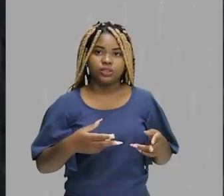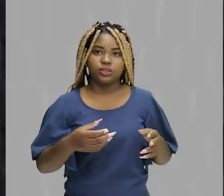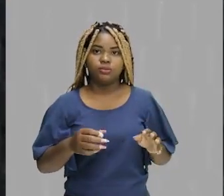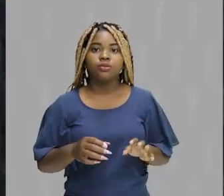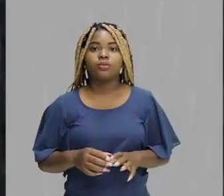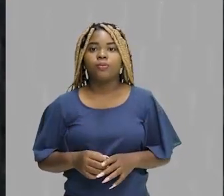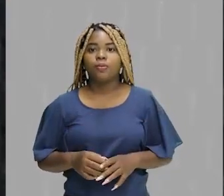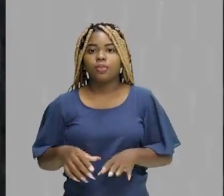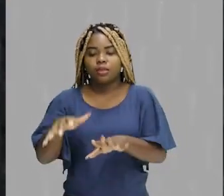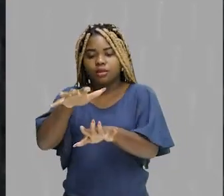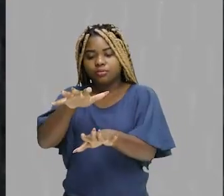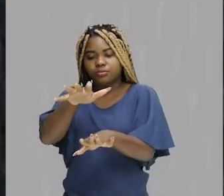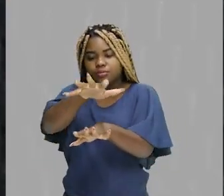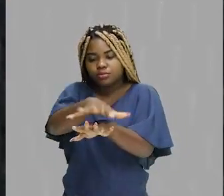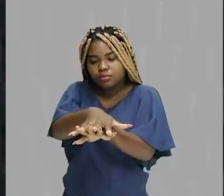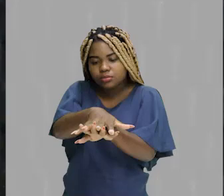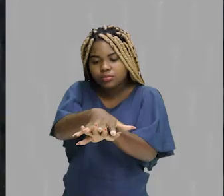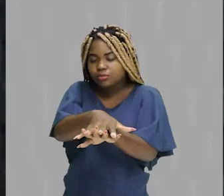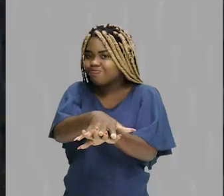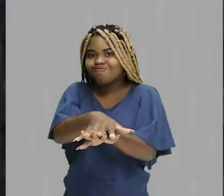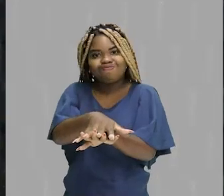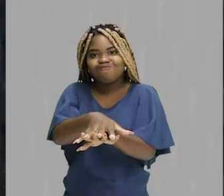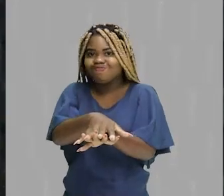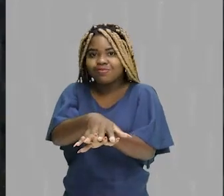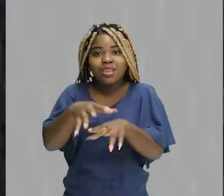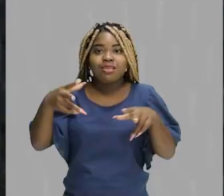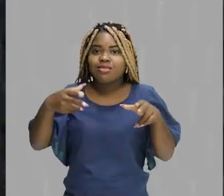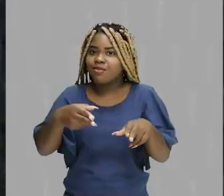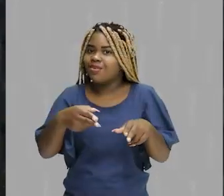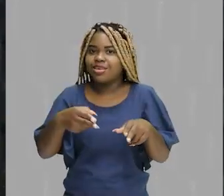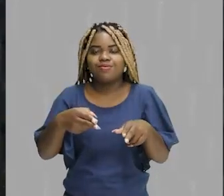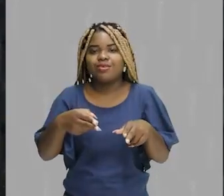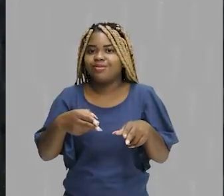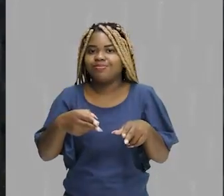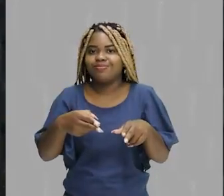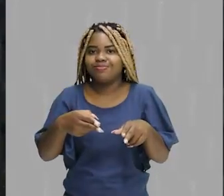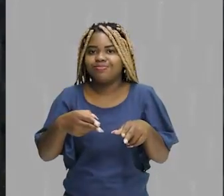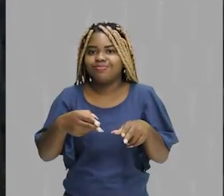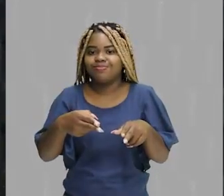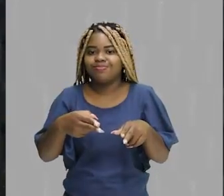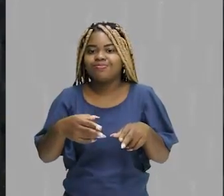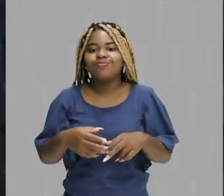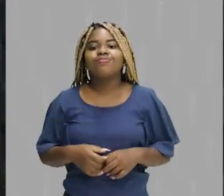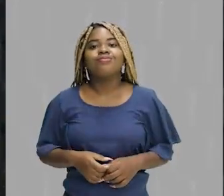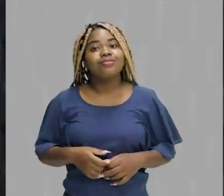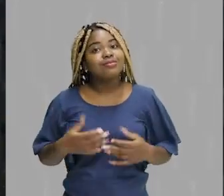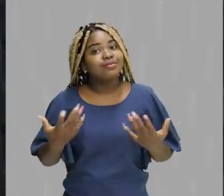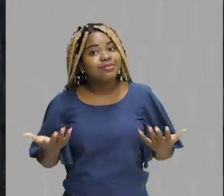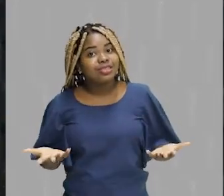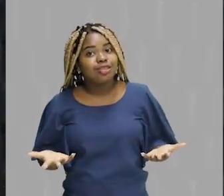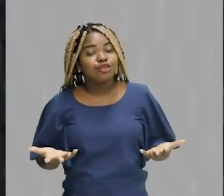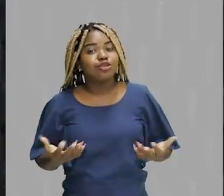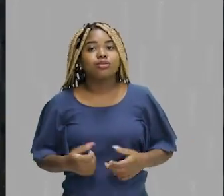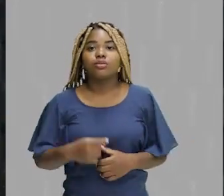esquerda, não encaixa. Não encaixa. Então, isso quer dizer que são imagens especulares, ou seja,